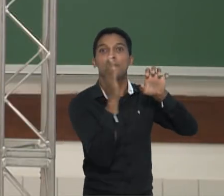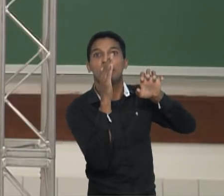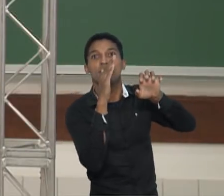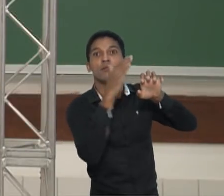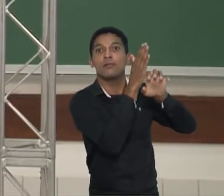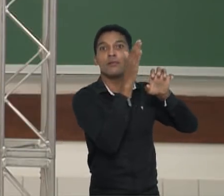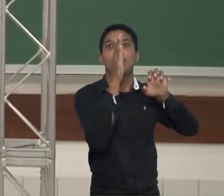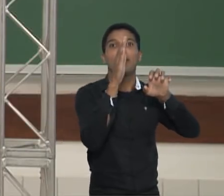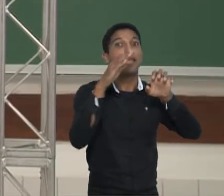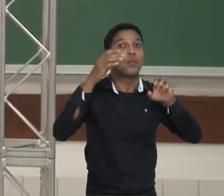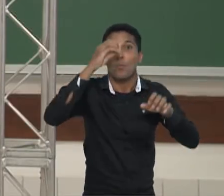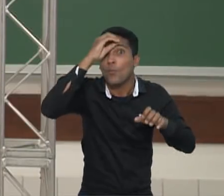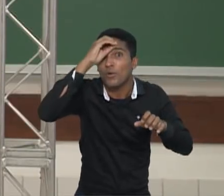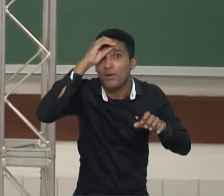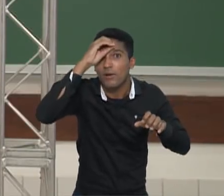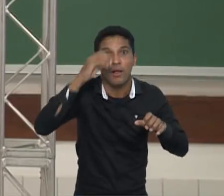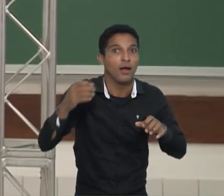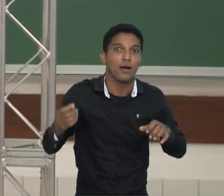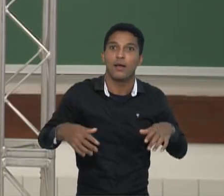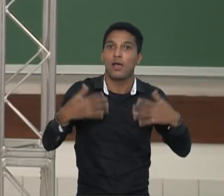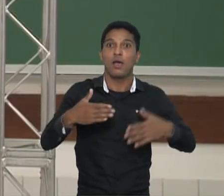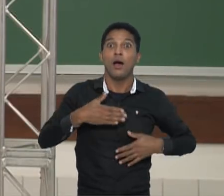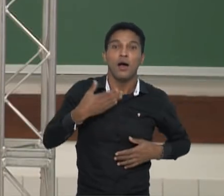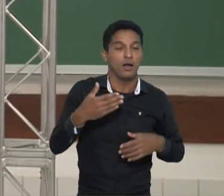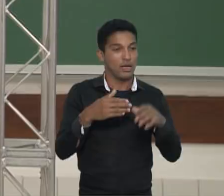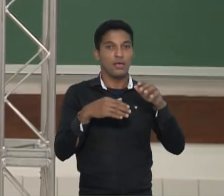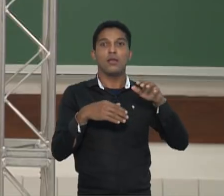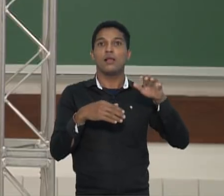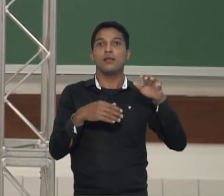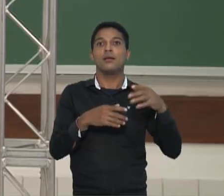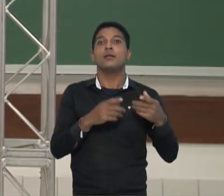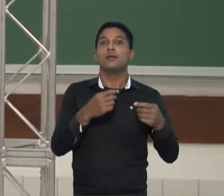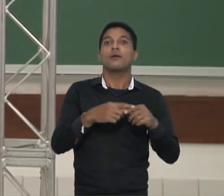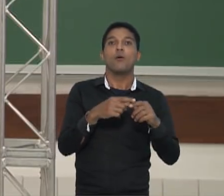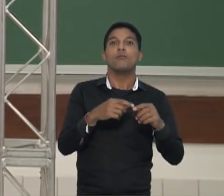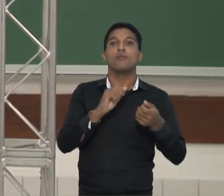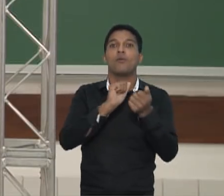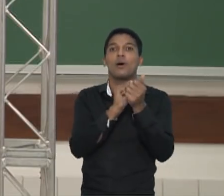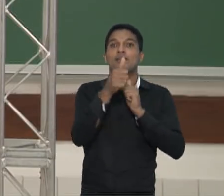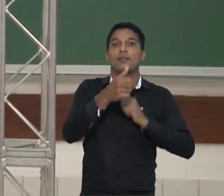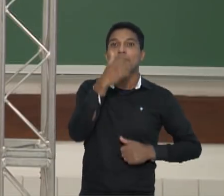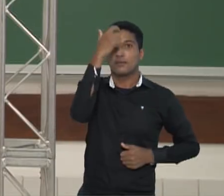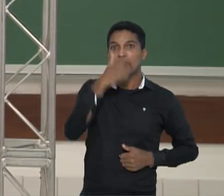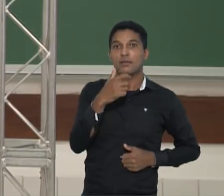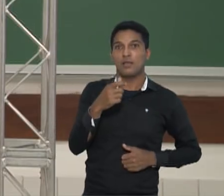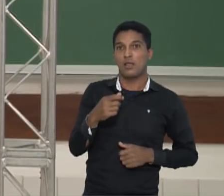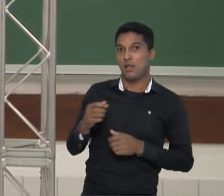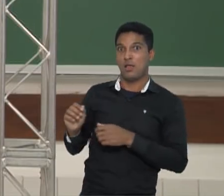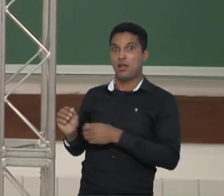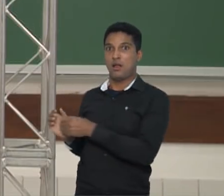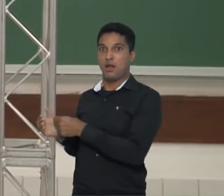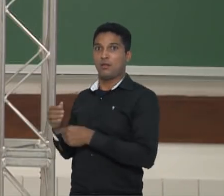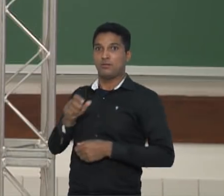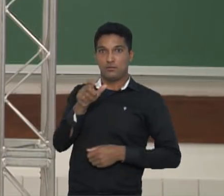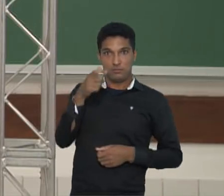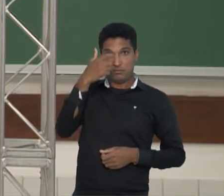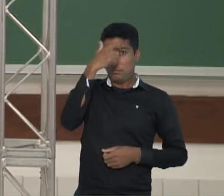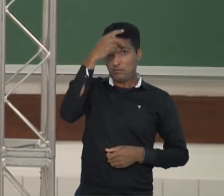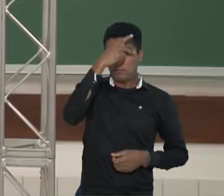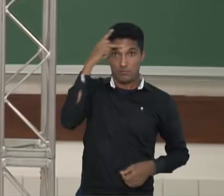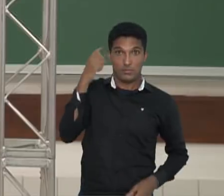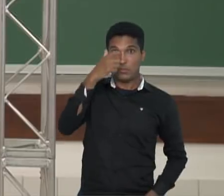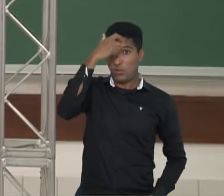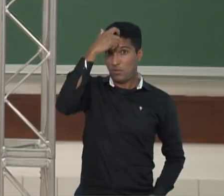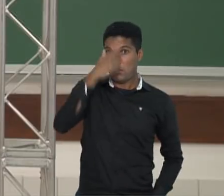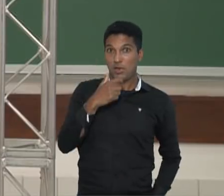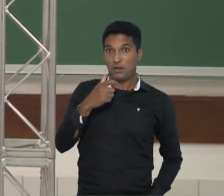da parede. Então o atleta ele fica isolado num local onde ele não vê a via antes, e daí ele